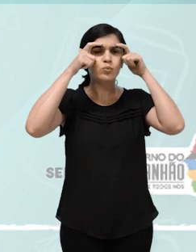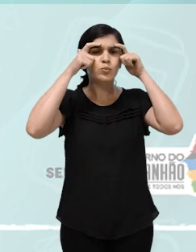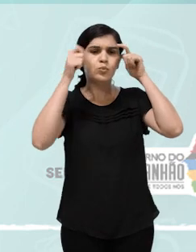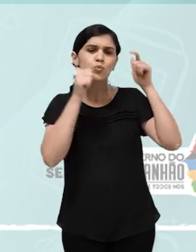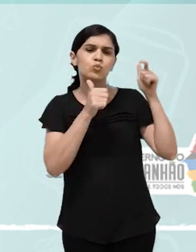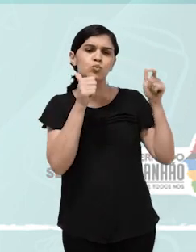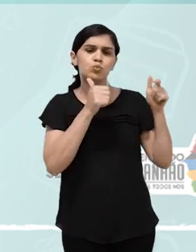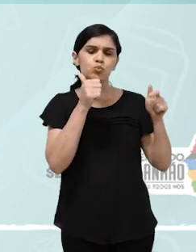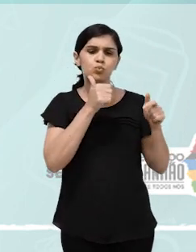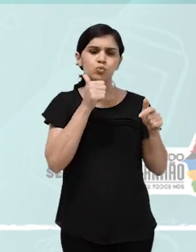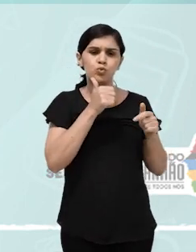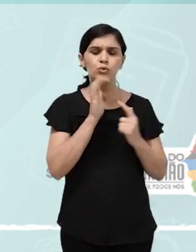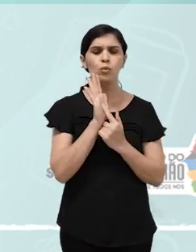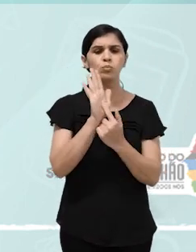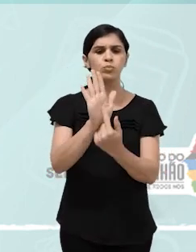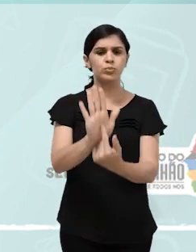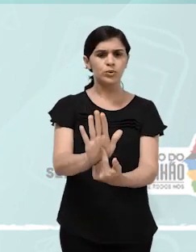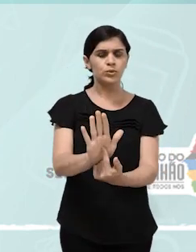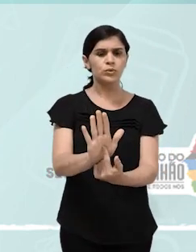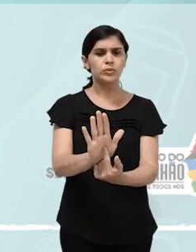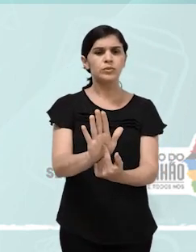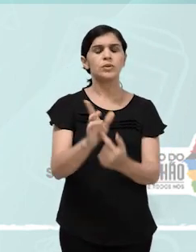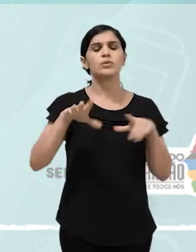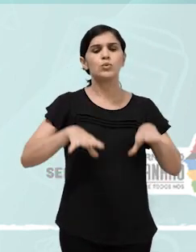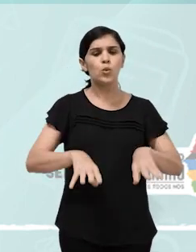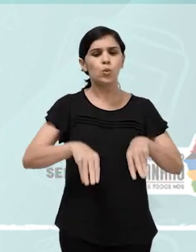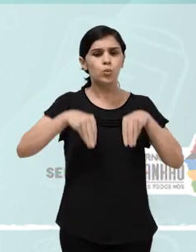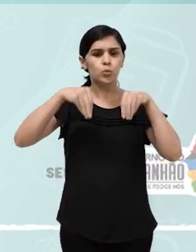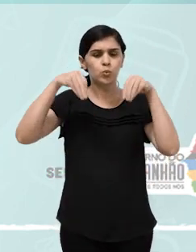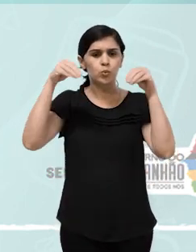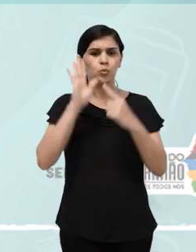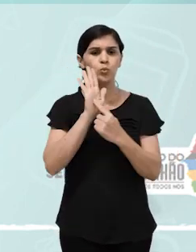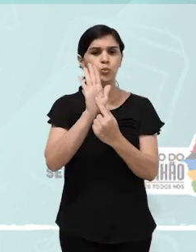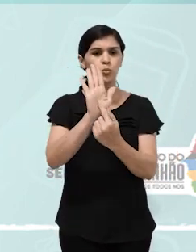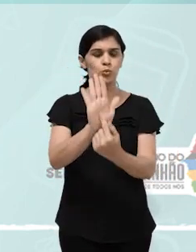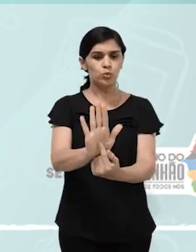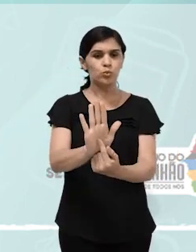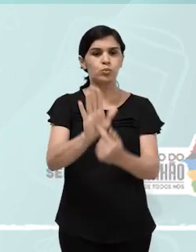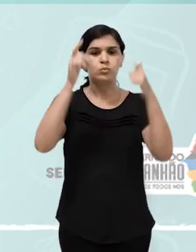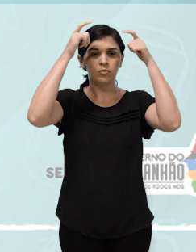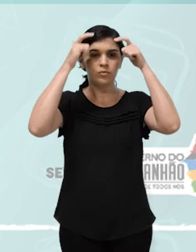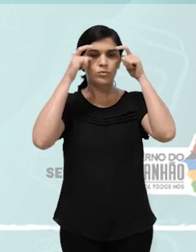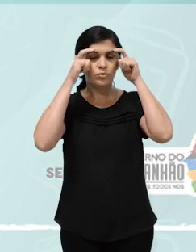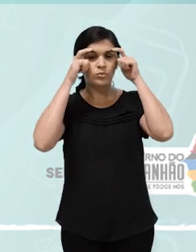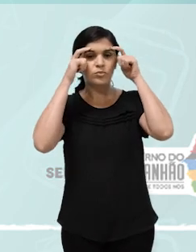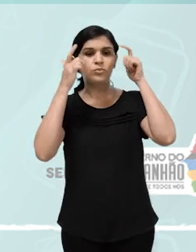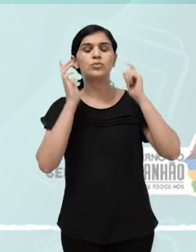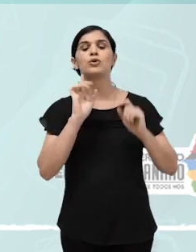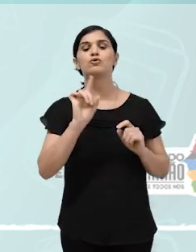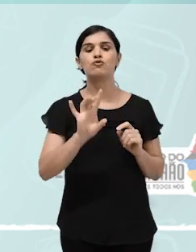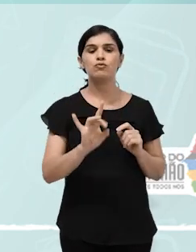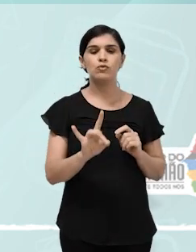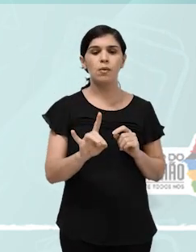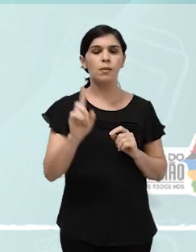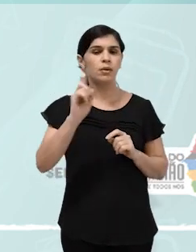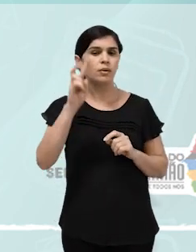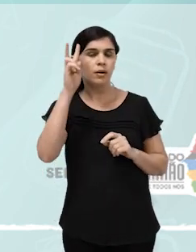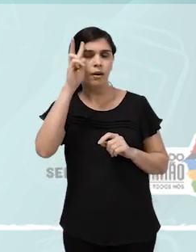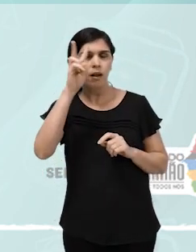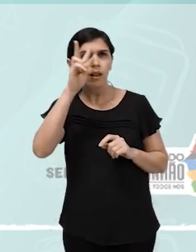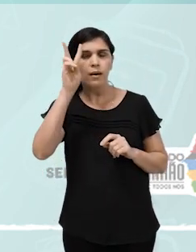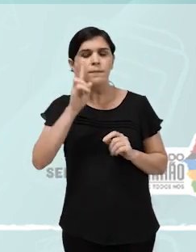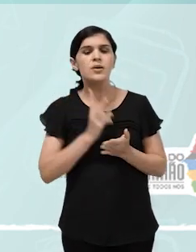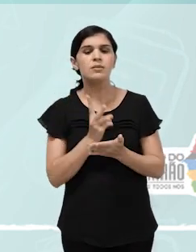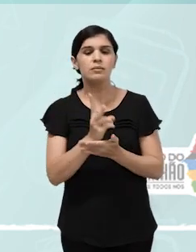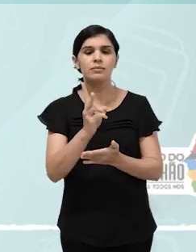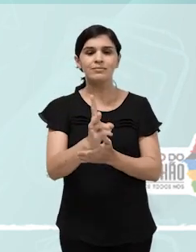as apresentações feitas nos palácios, tá? Então essa figurinha aí é só para gente não esquecer daquilo que nós estamos, para nós